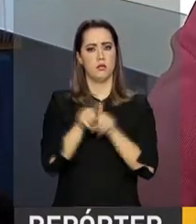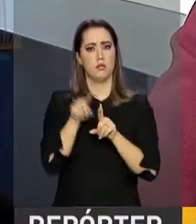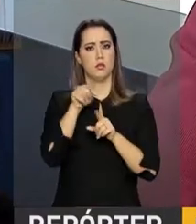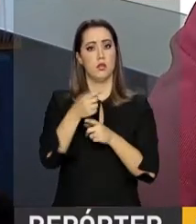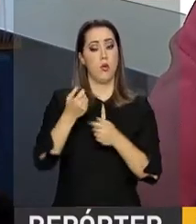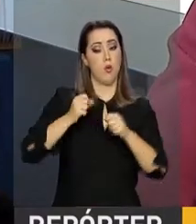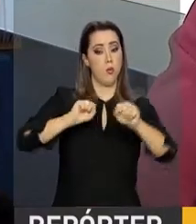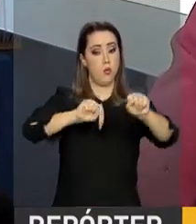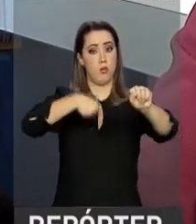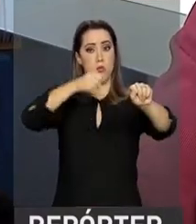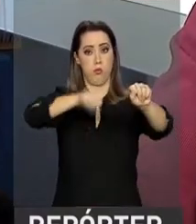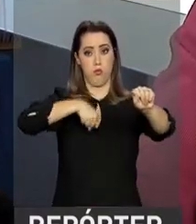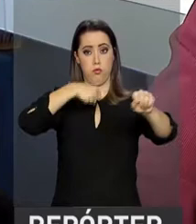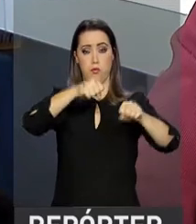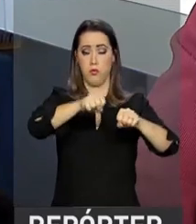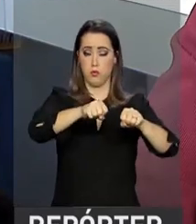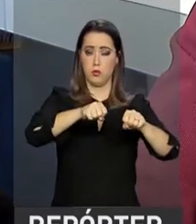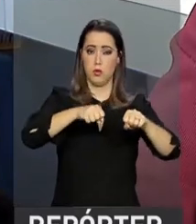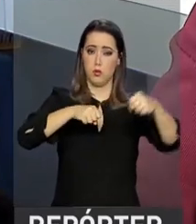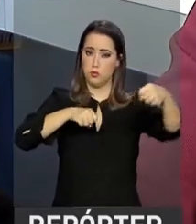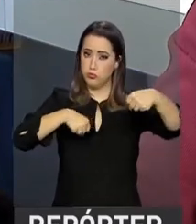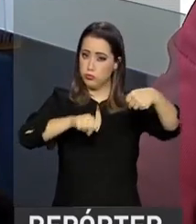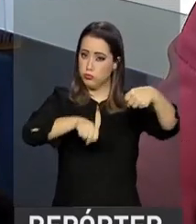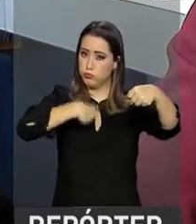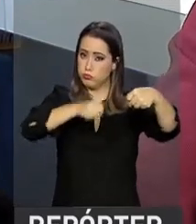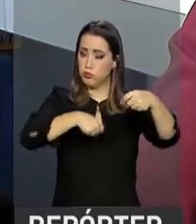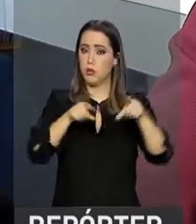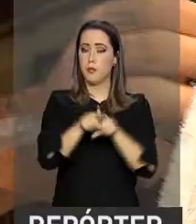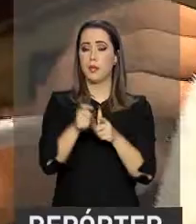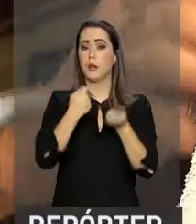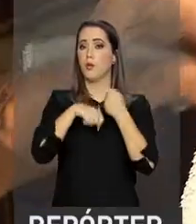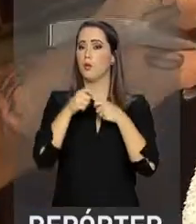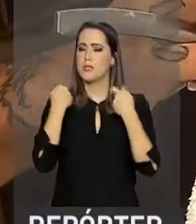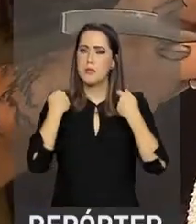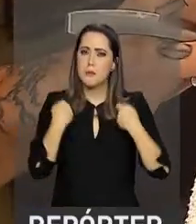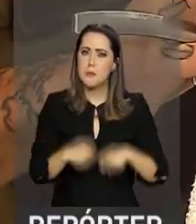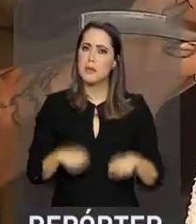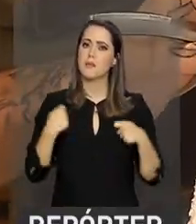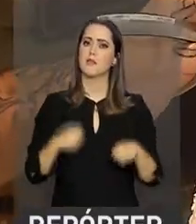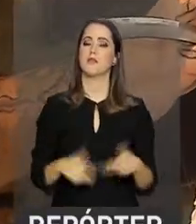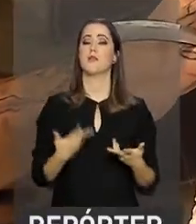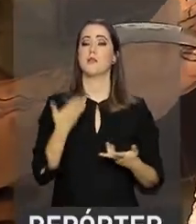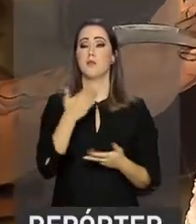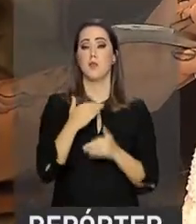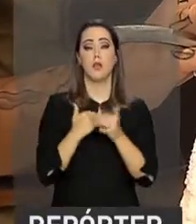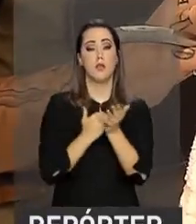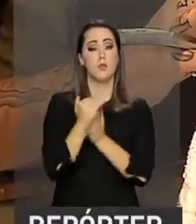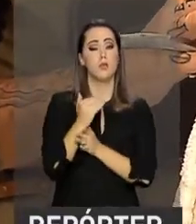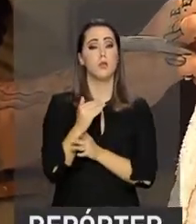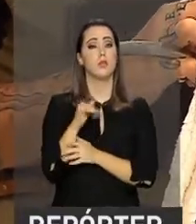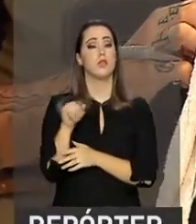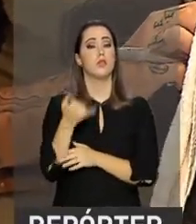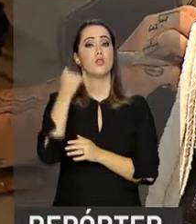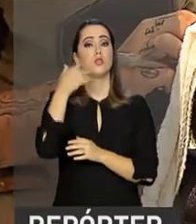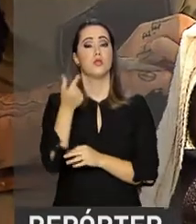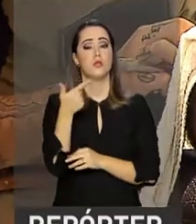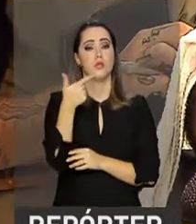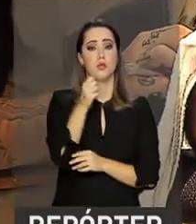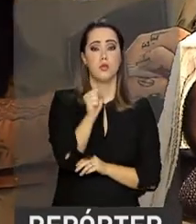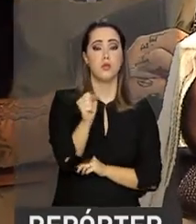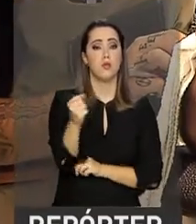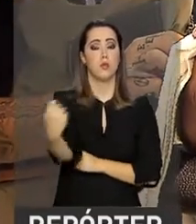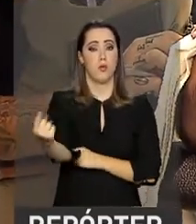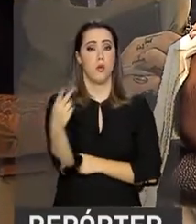secador a gente orienta bastante nossos profissionais aqui pra economizar a partir de janeiro de 2018 consumidores com o perfil dessa